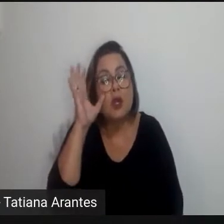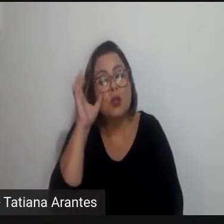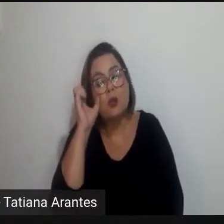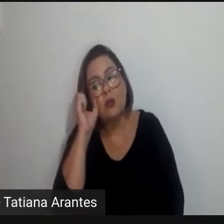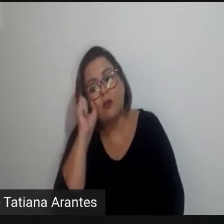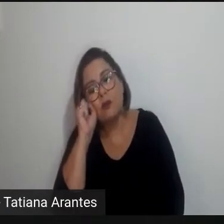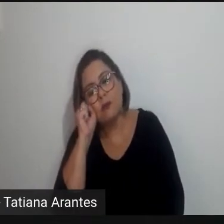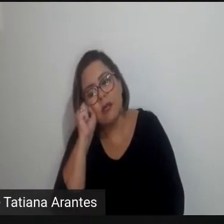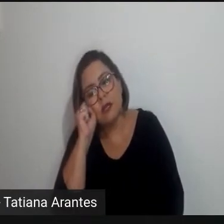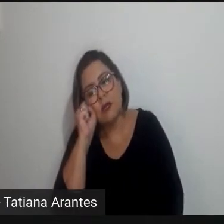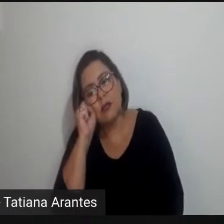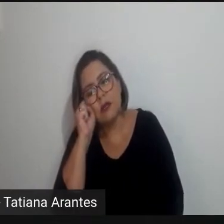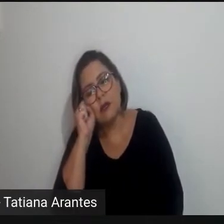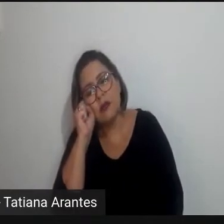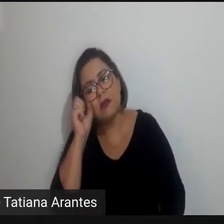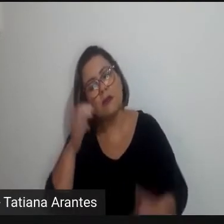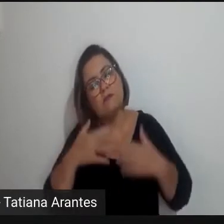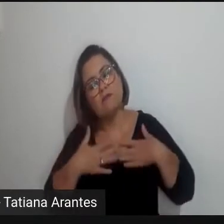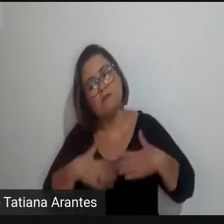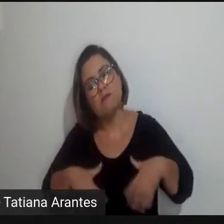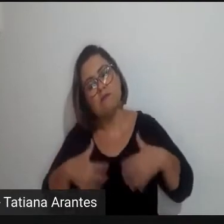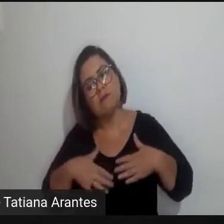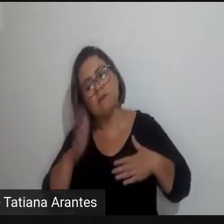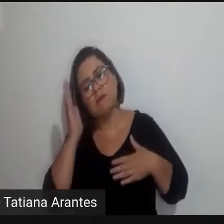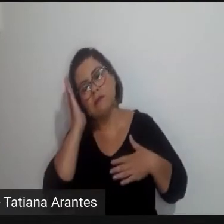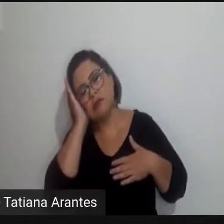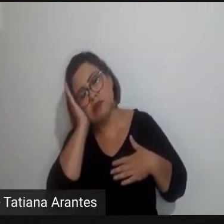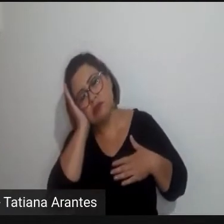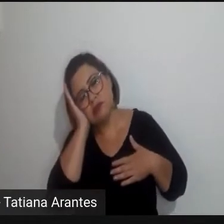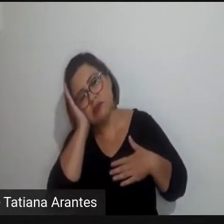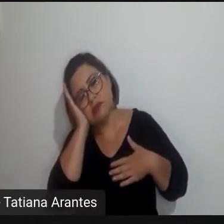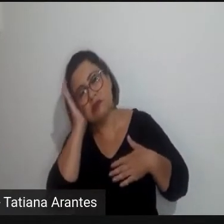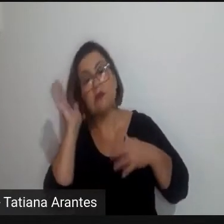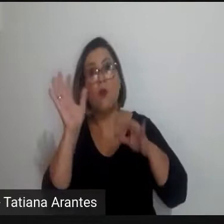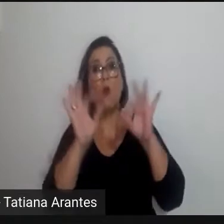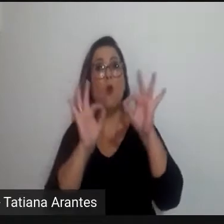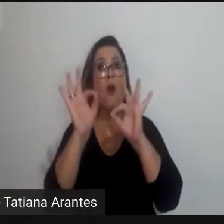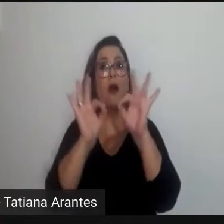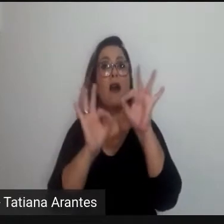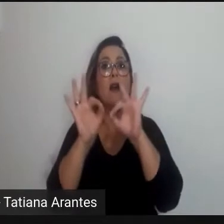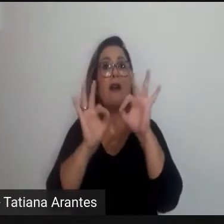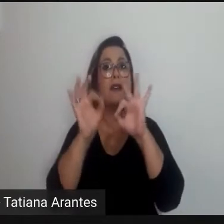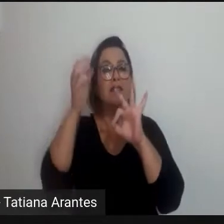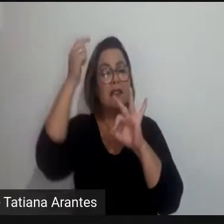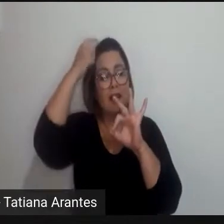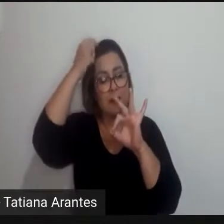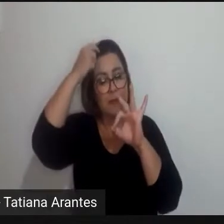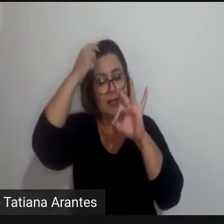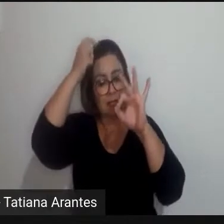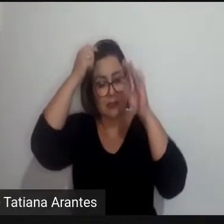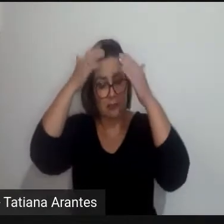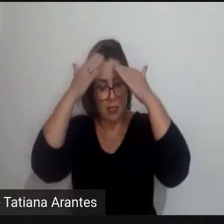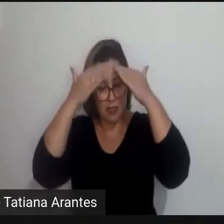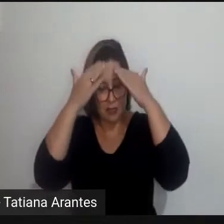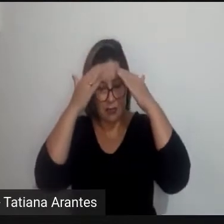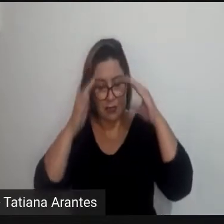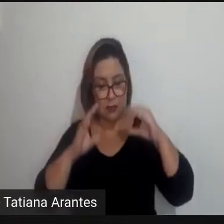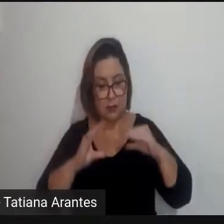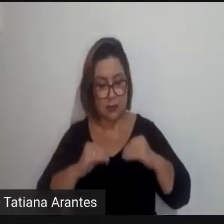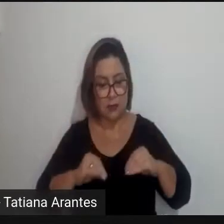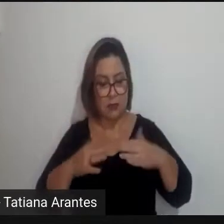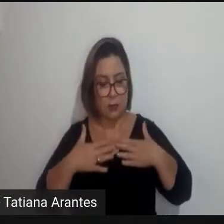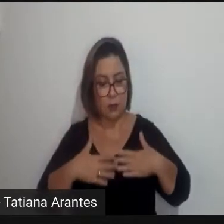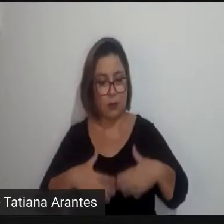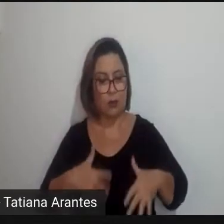as funções cognitivas de memória, tá? Outro aspecto são os hábitos de vida. A que a Lilian